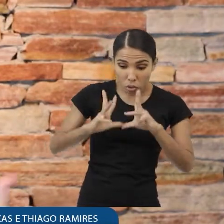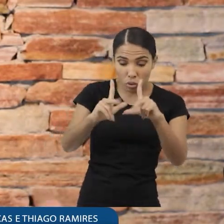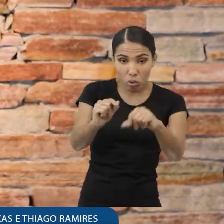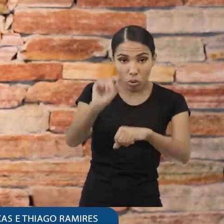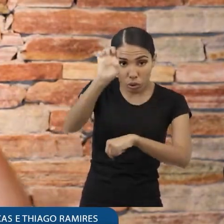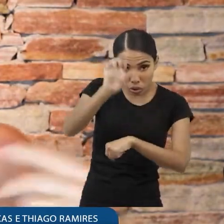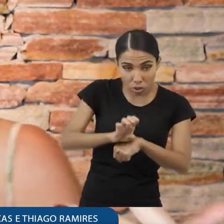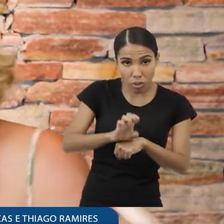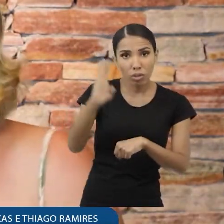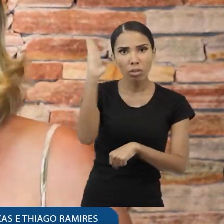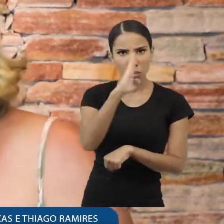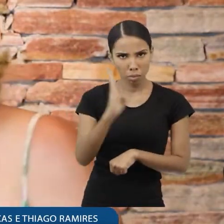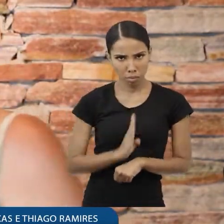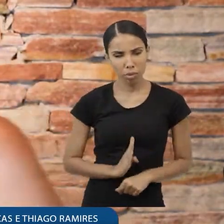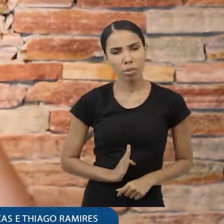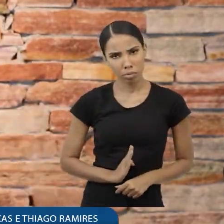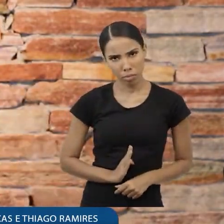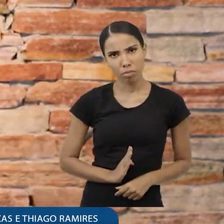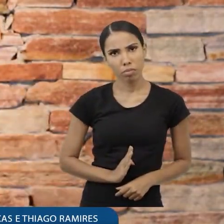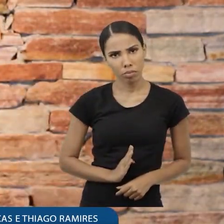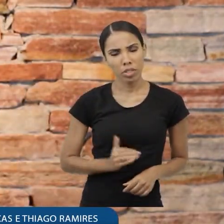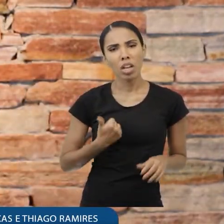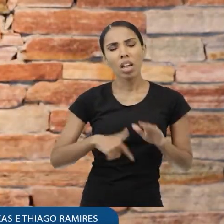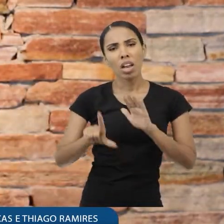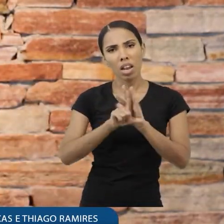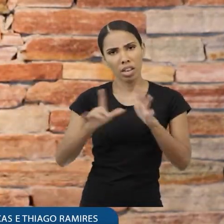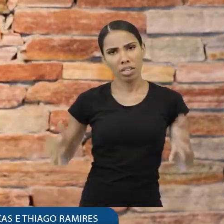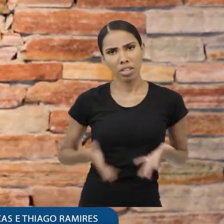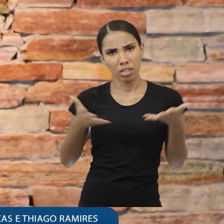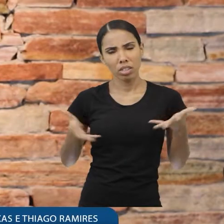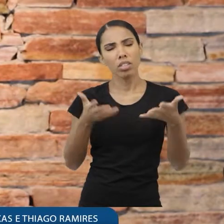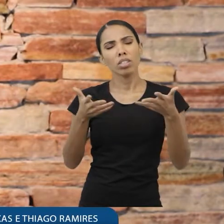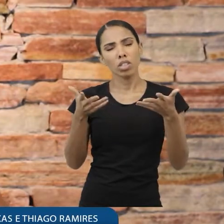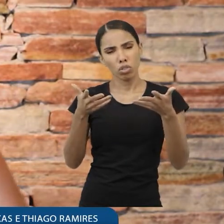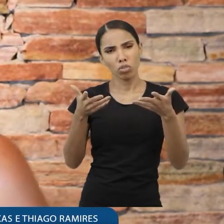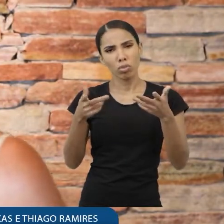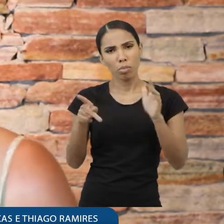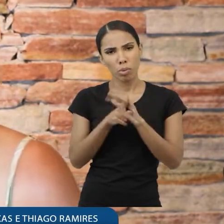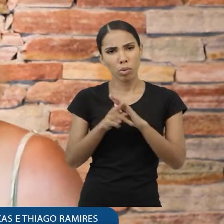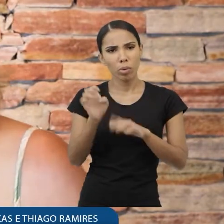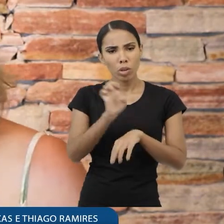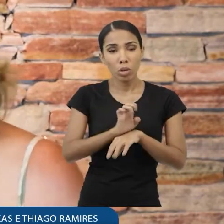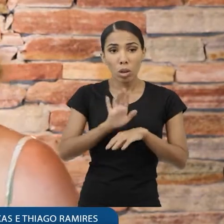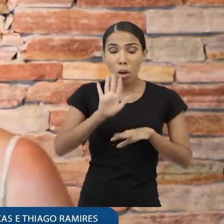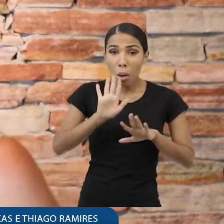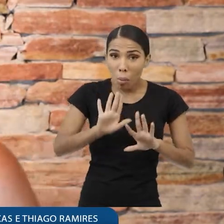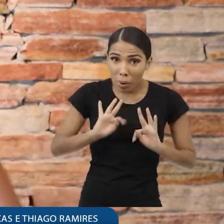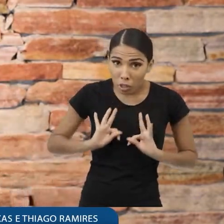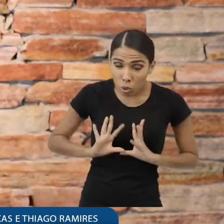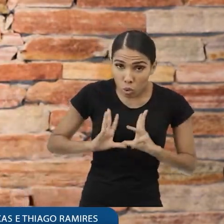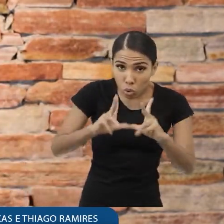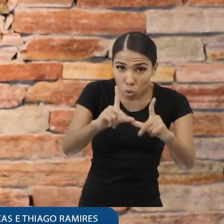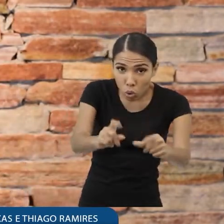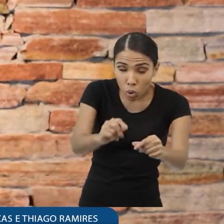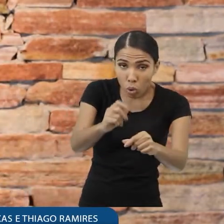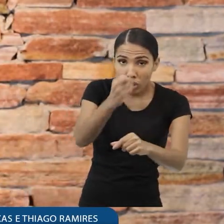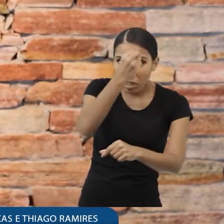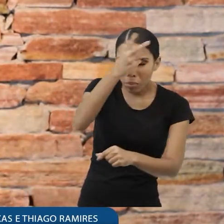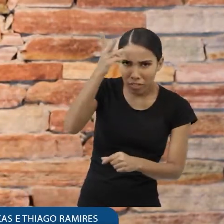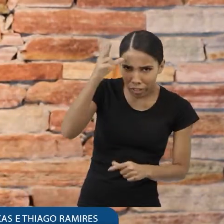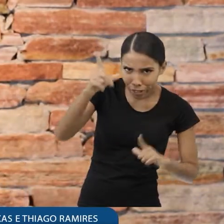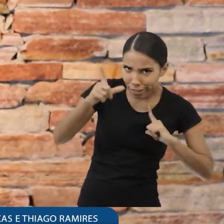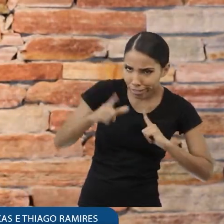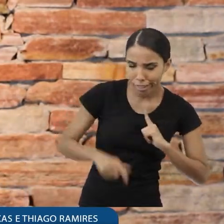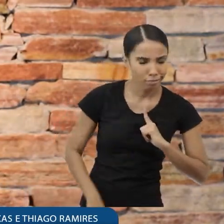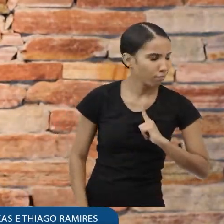estados do Brasil, hoje, tem leis de incentivos fiscais estaduais, mas não são todos os municípios que têm